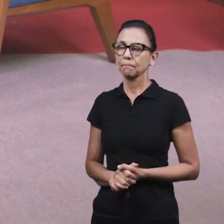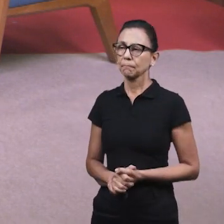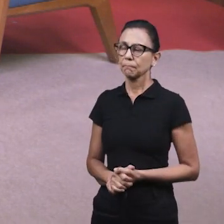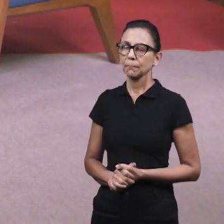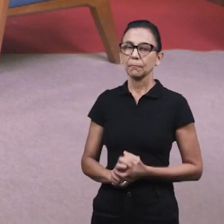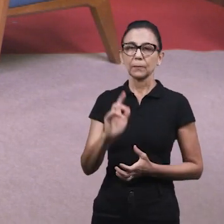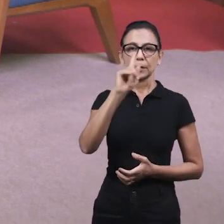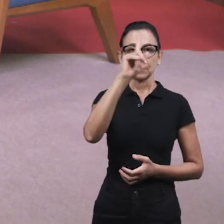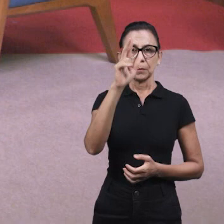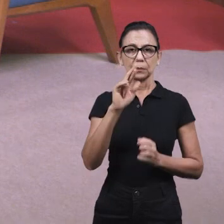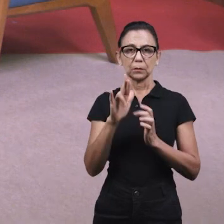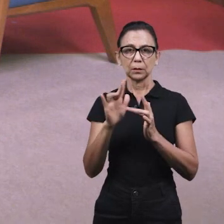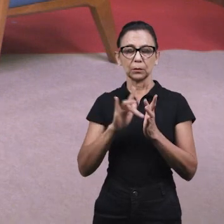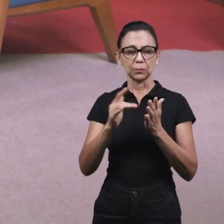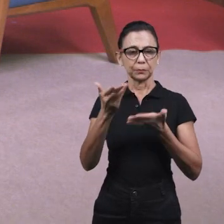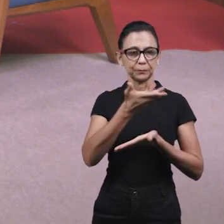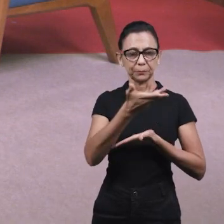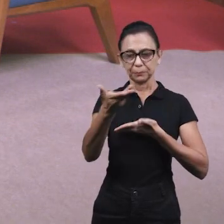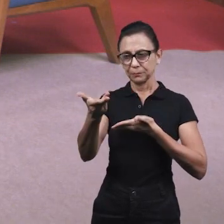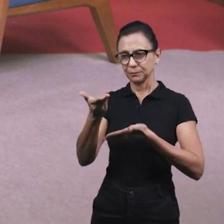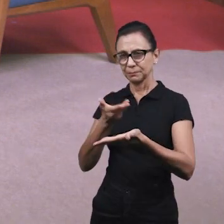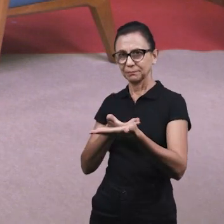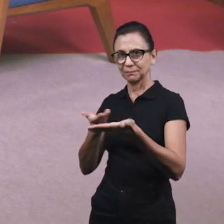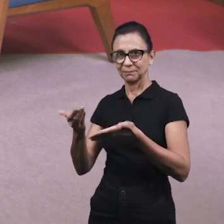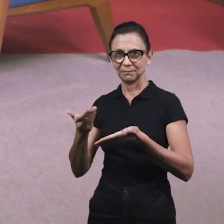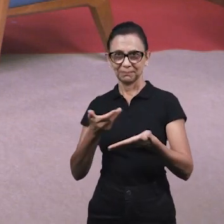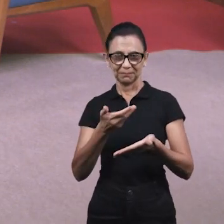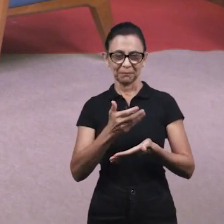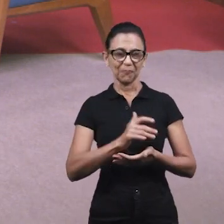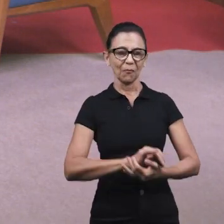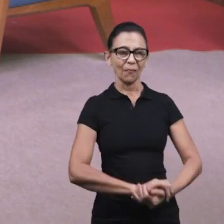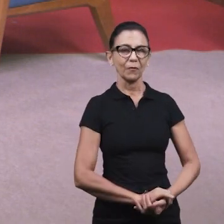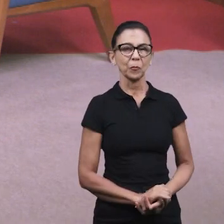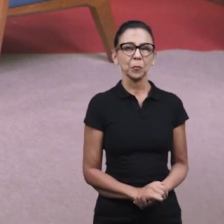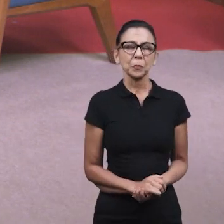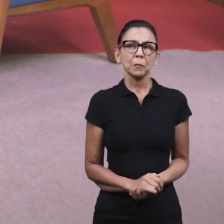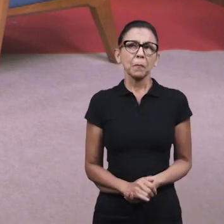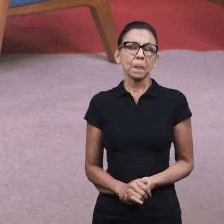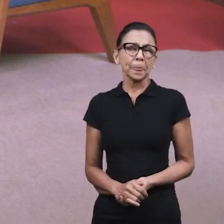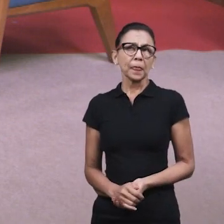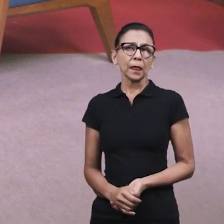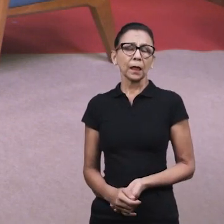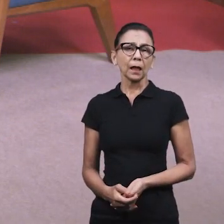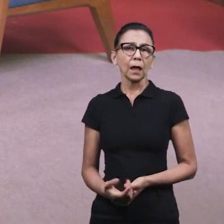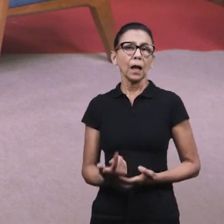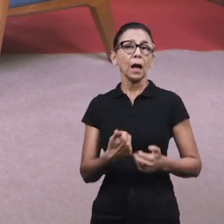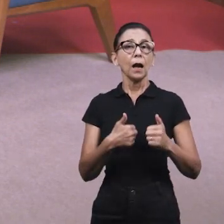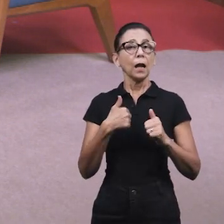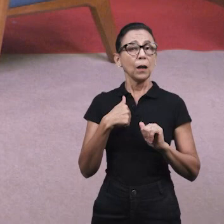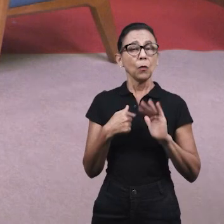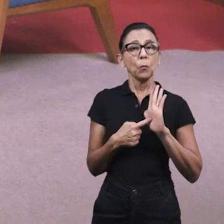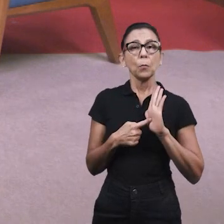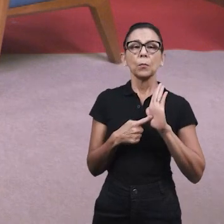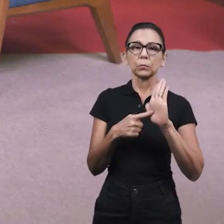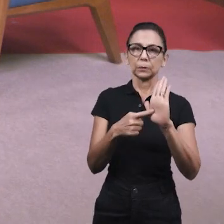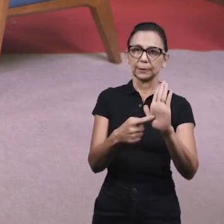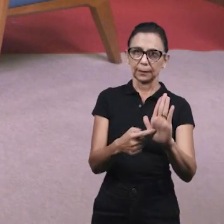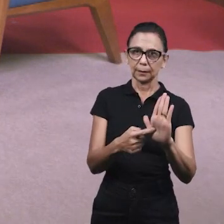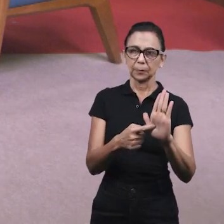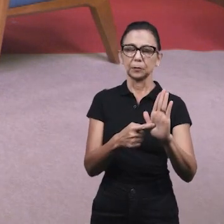mostrar a participação de algumas pessoas que enviaram, né, alguns algumas participações de pessoas que falaram sobre